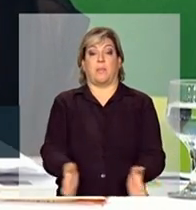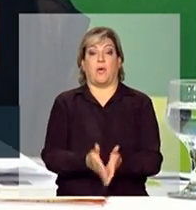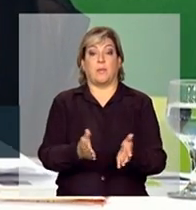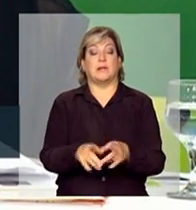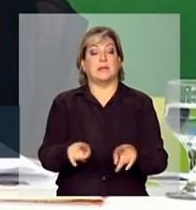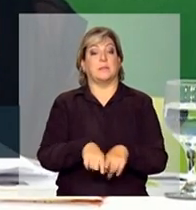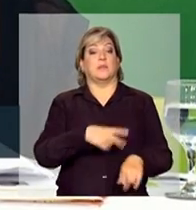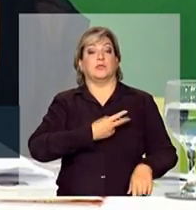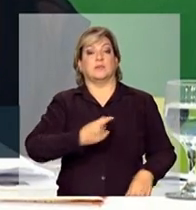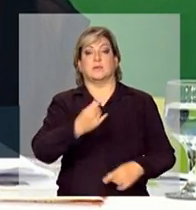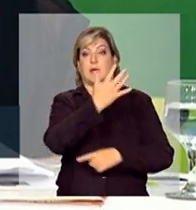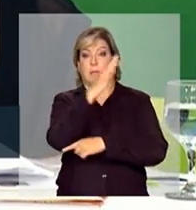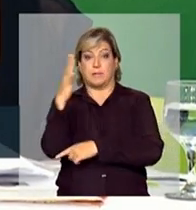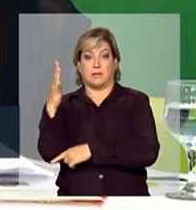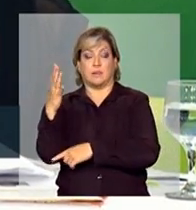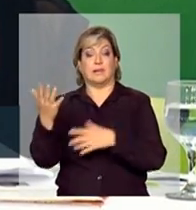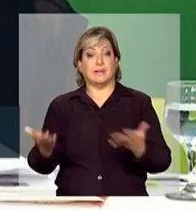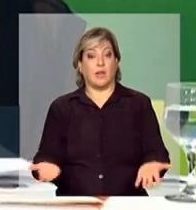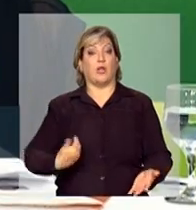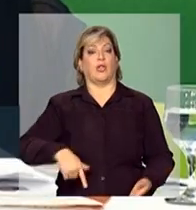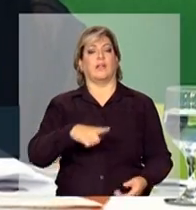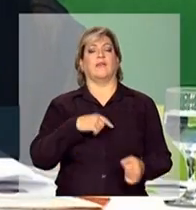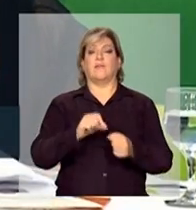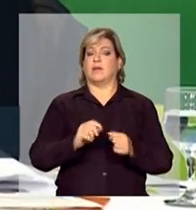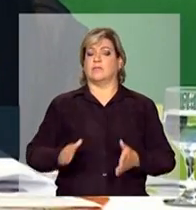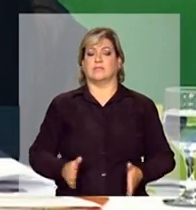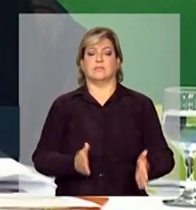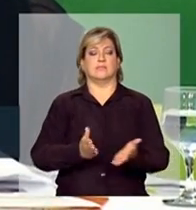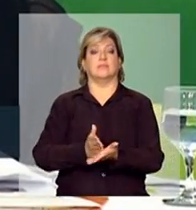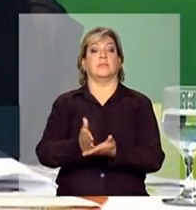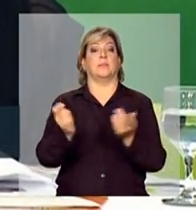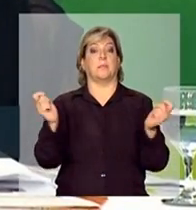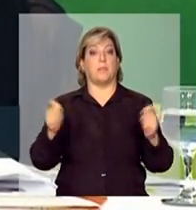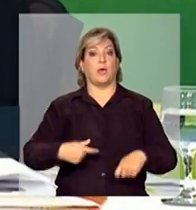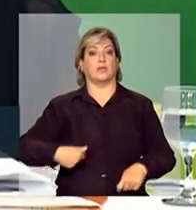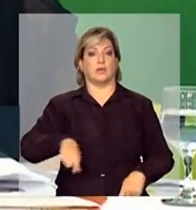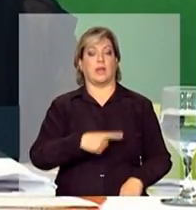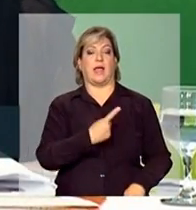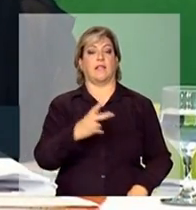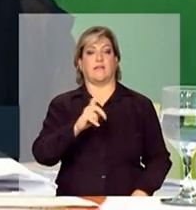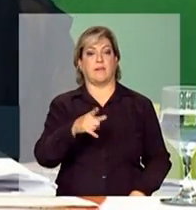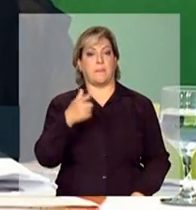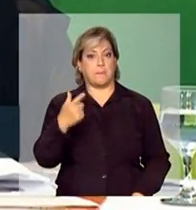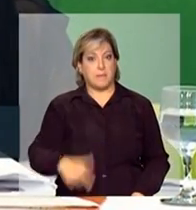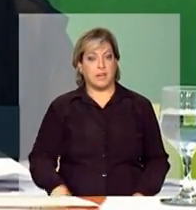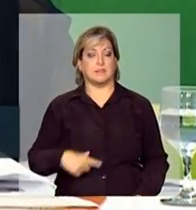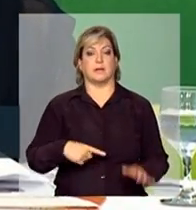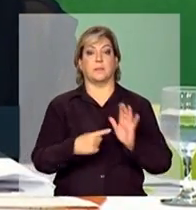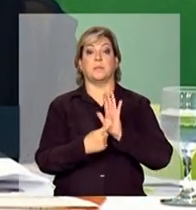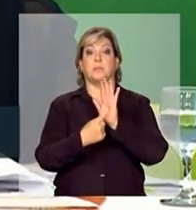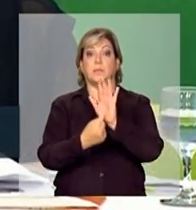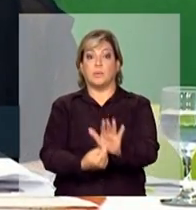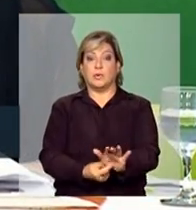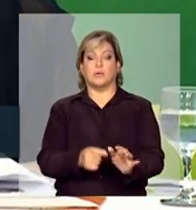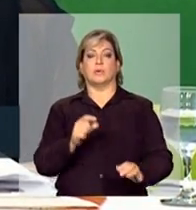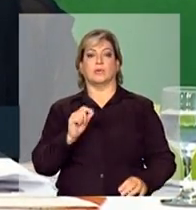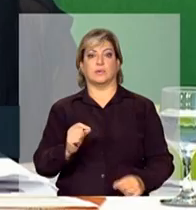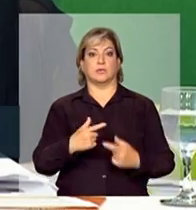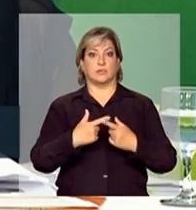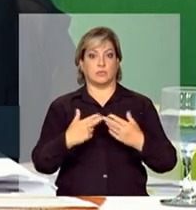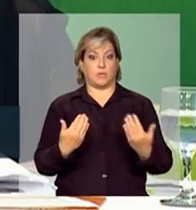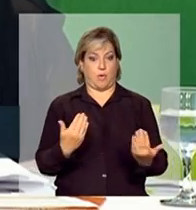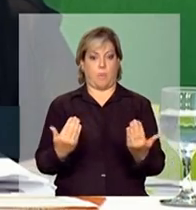sustentabilidade ambiental então estamos construindo esse caminho para que a gente possa cada vez mais tá tendo indicadores efetivamente